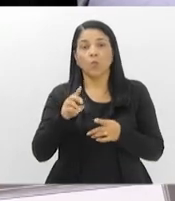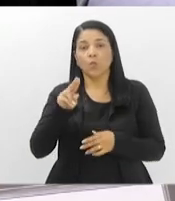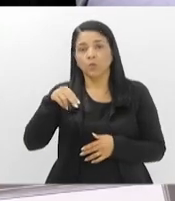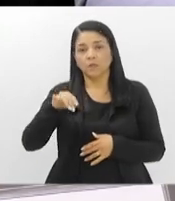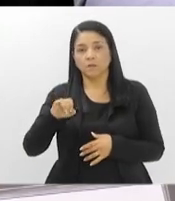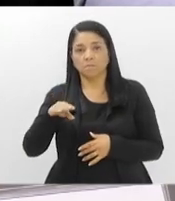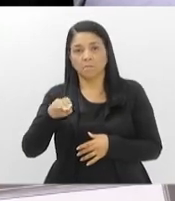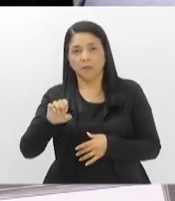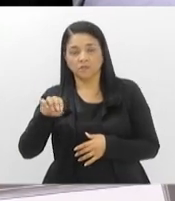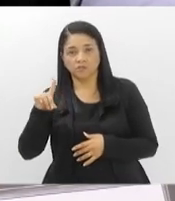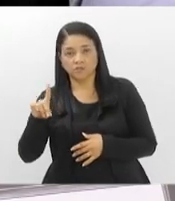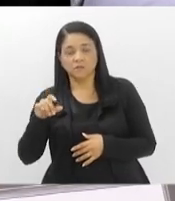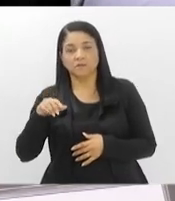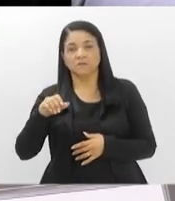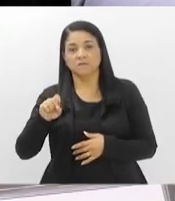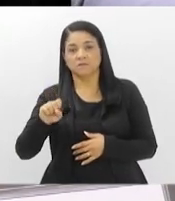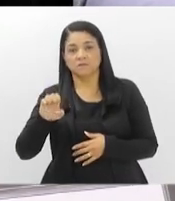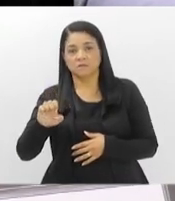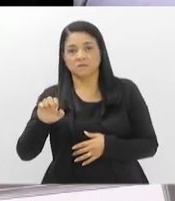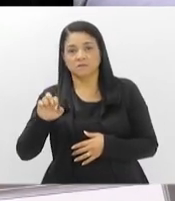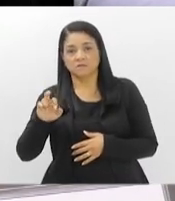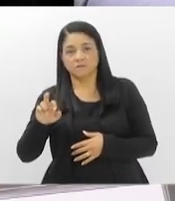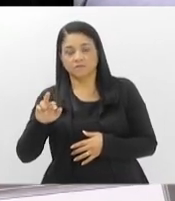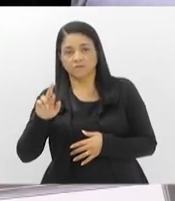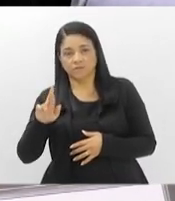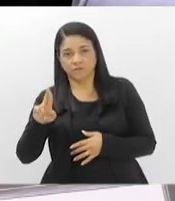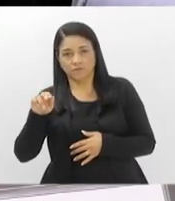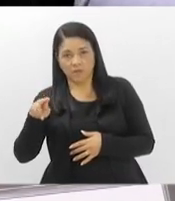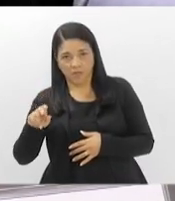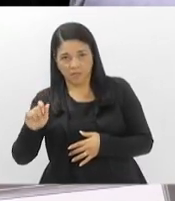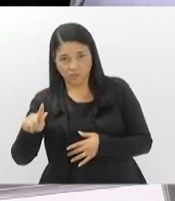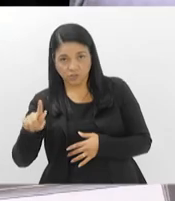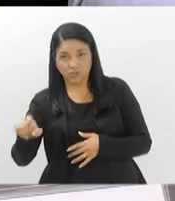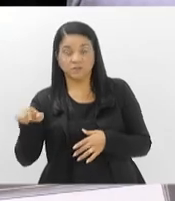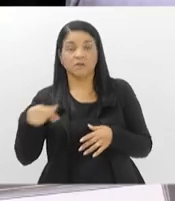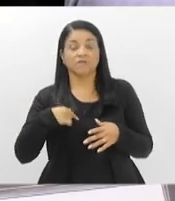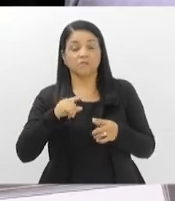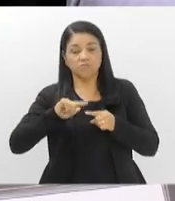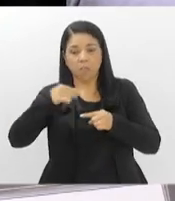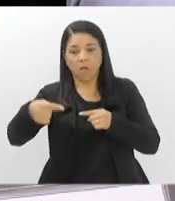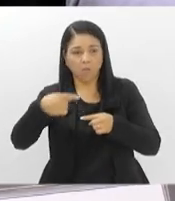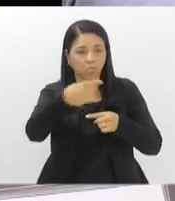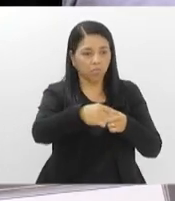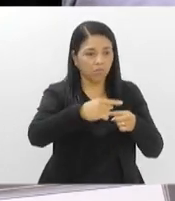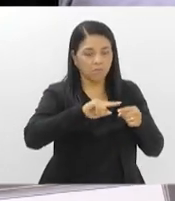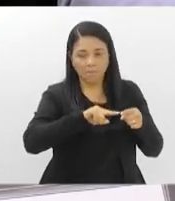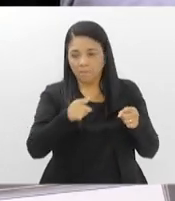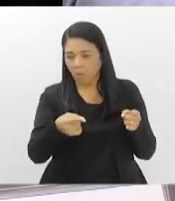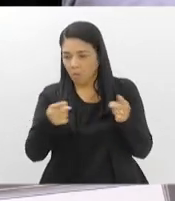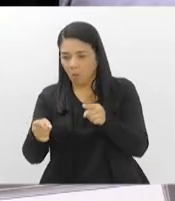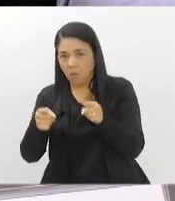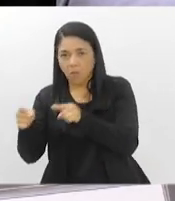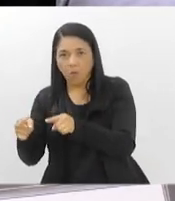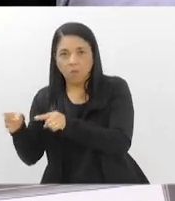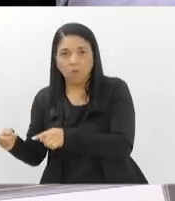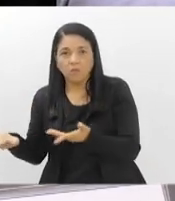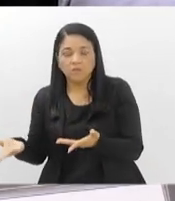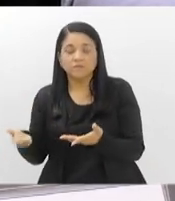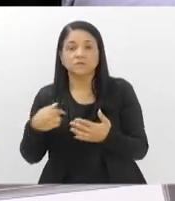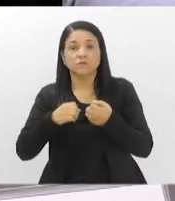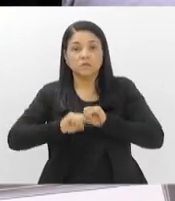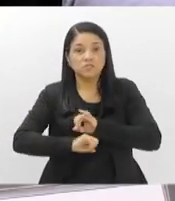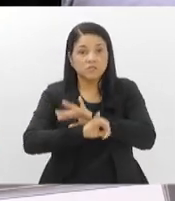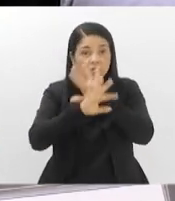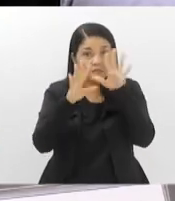jogando o usuário um entendeu igual ping pong S Então eu acho que a gente tem que esclarecer